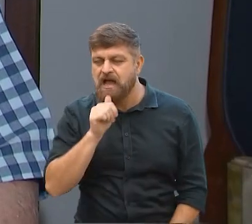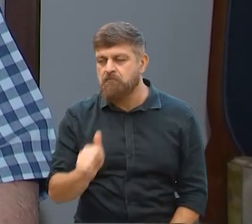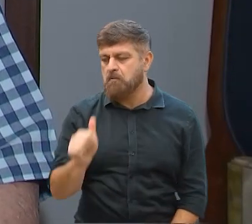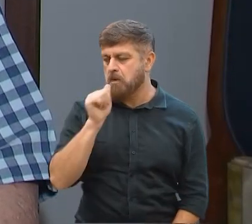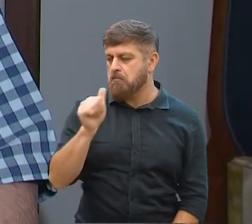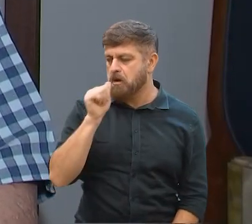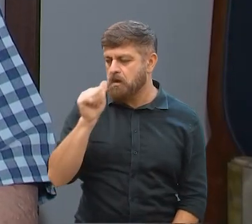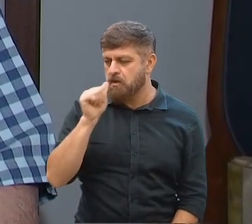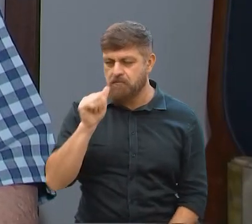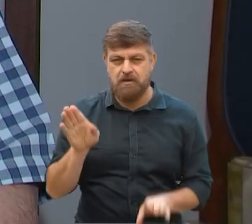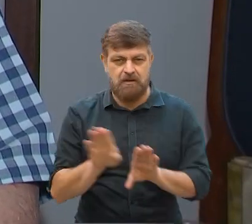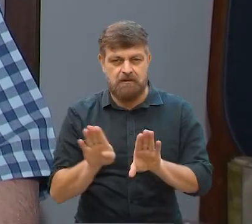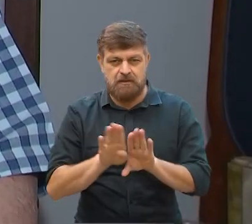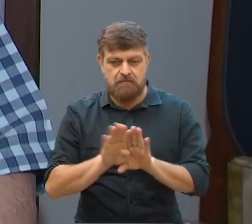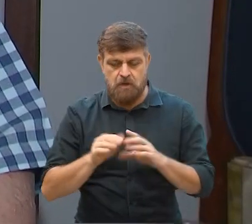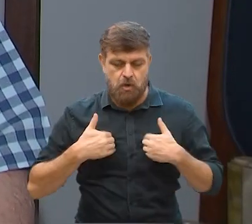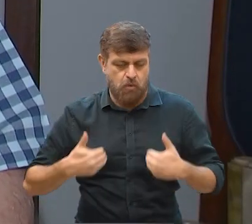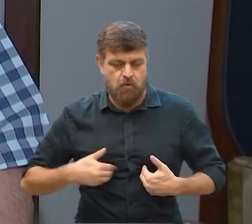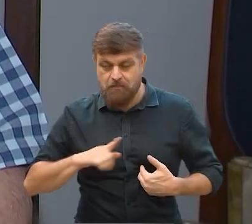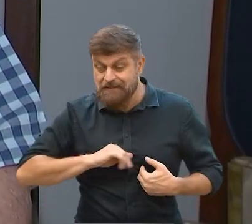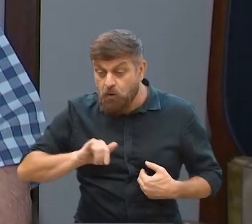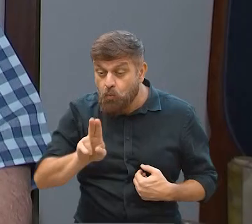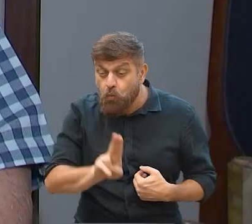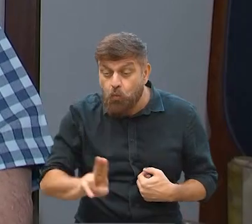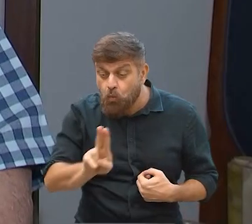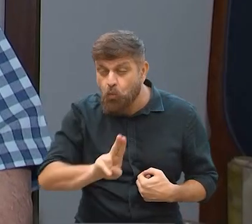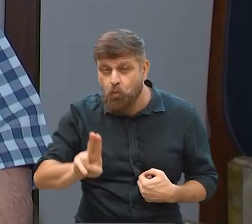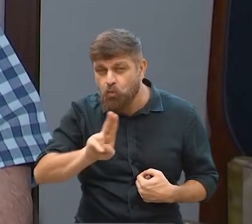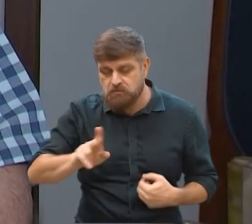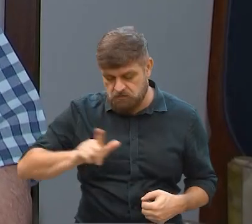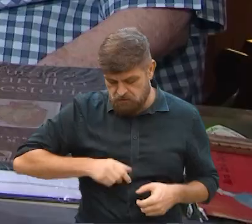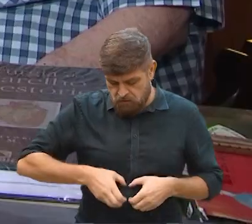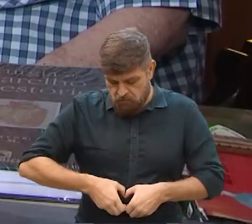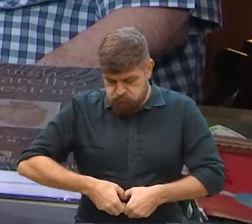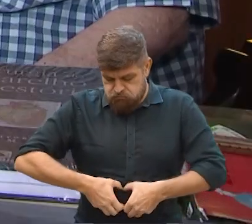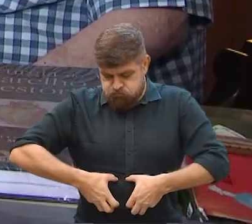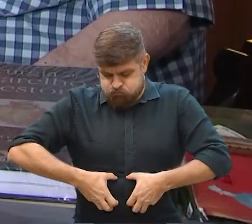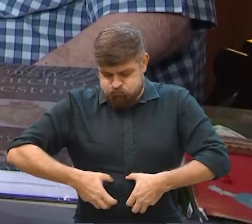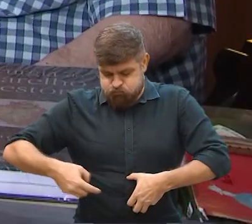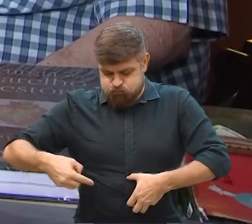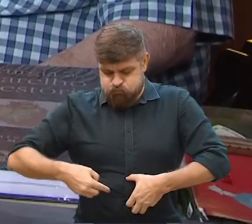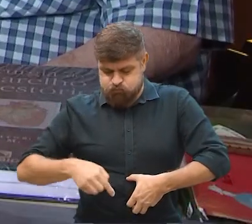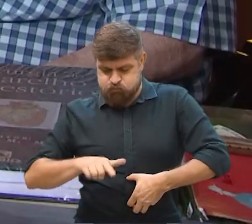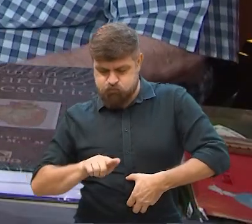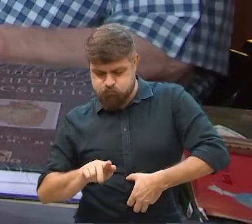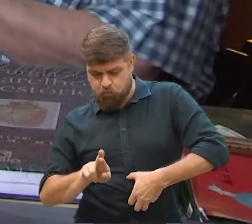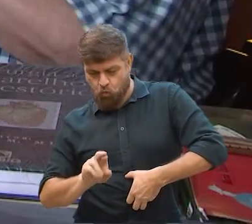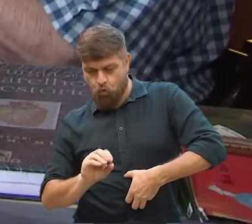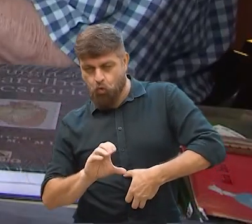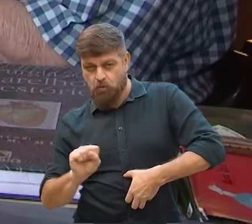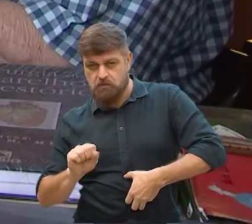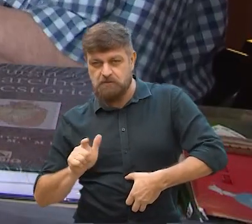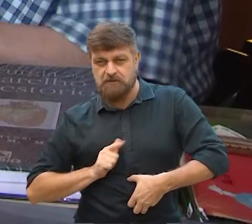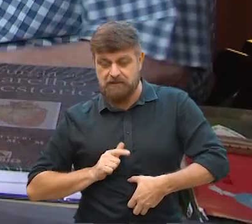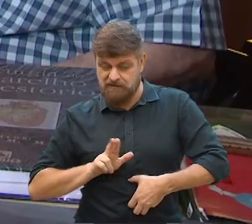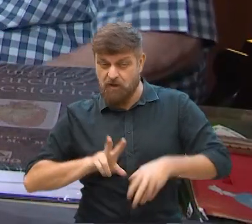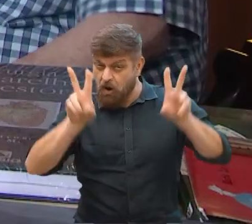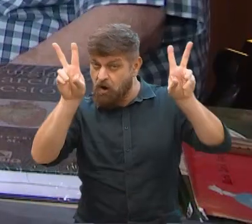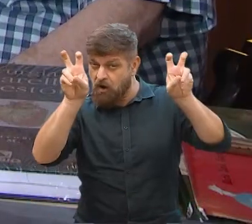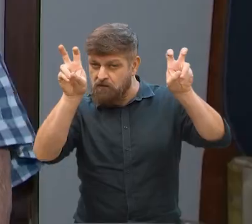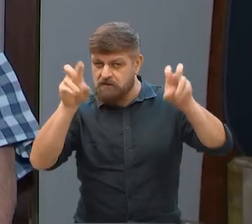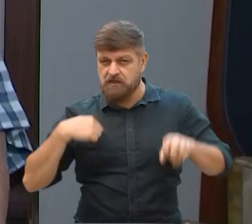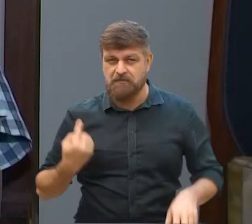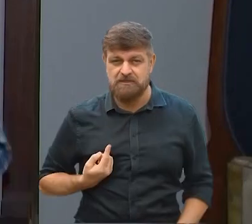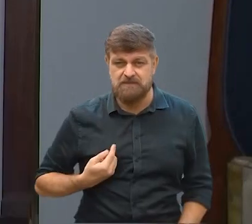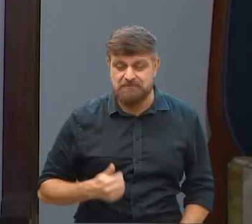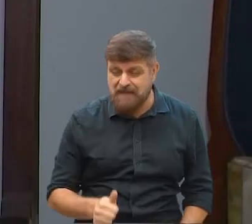bebeu, a água que você está lá, das secreções digestivas. Aliás, vamos fazer um parênteses, nós temos